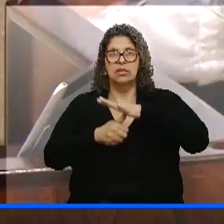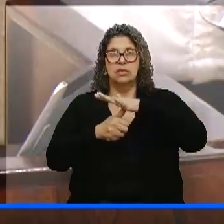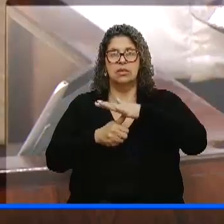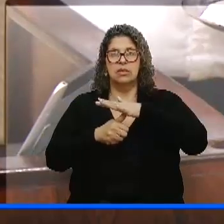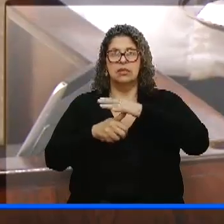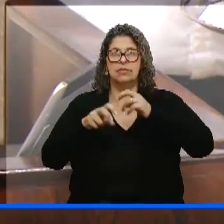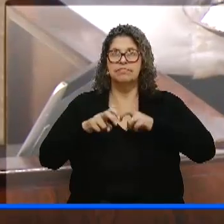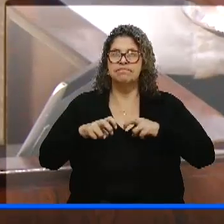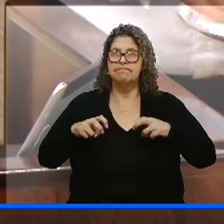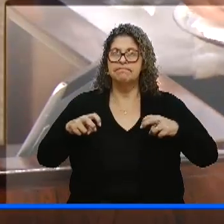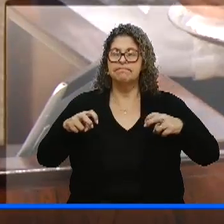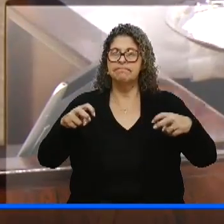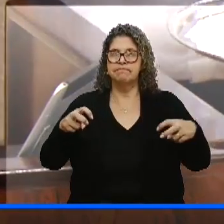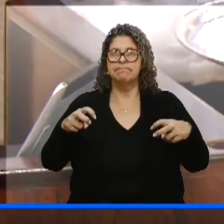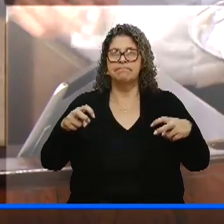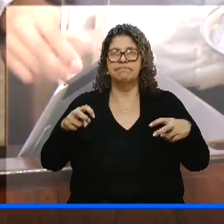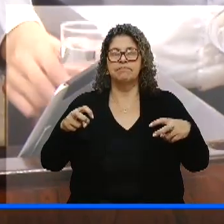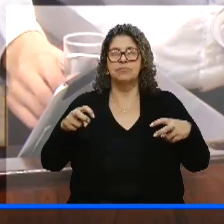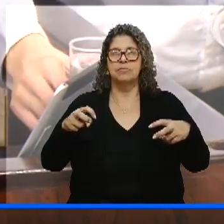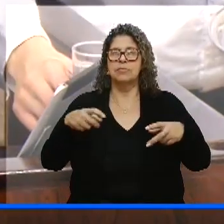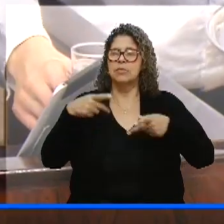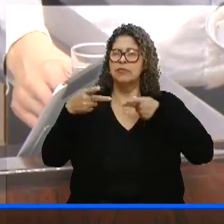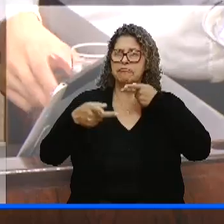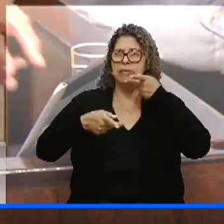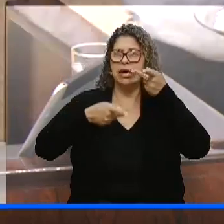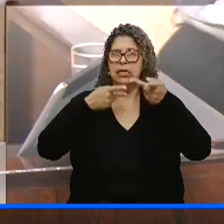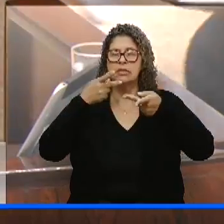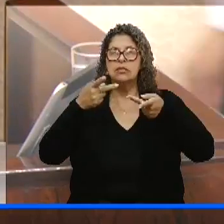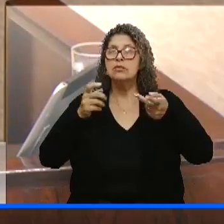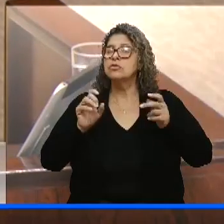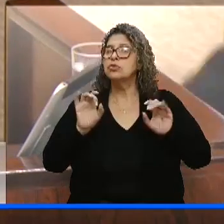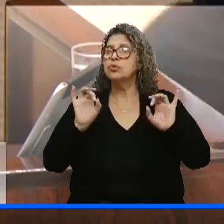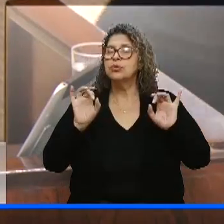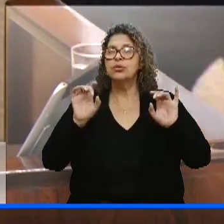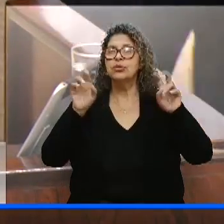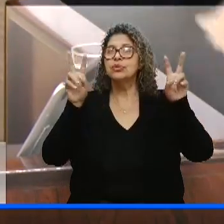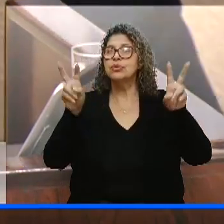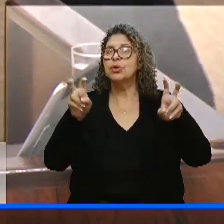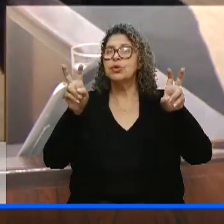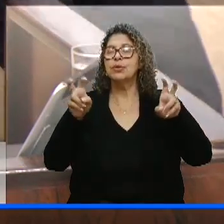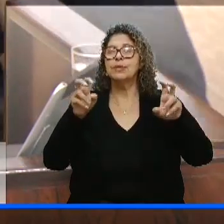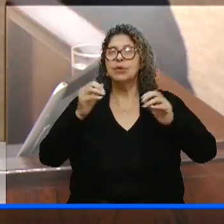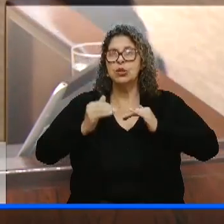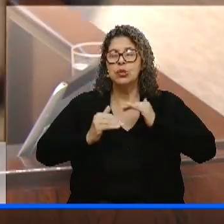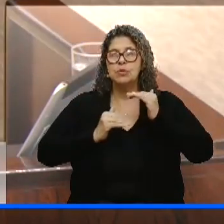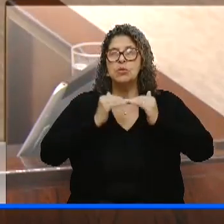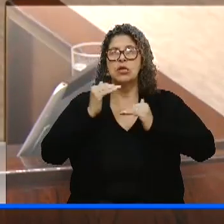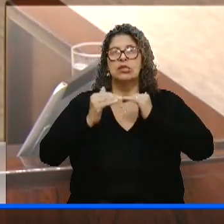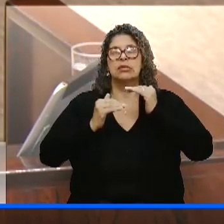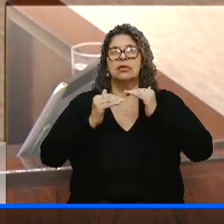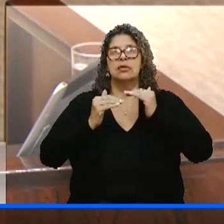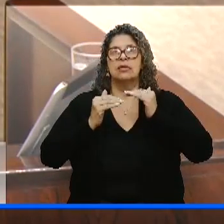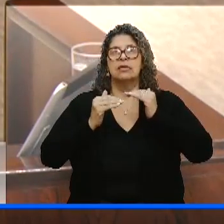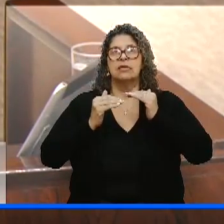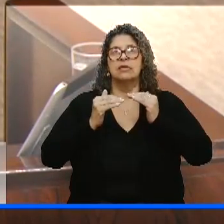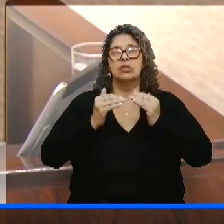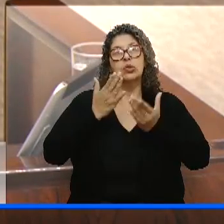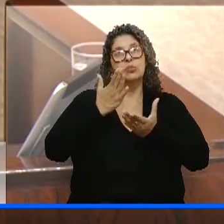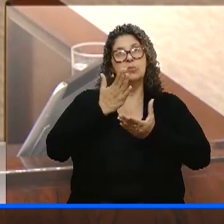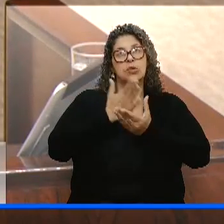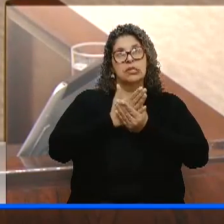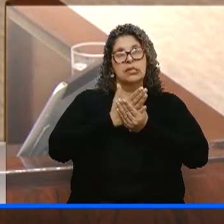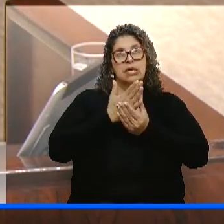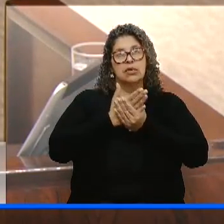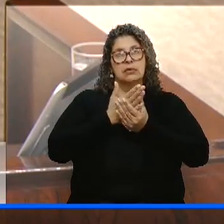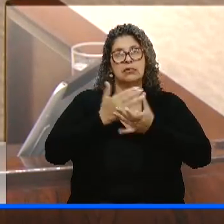para falar sobre o processo que está aberto a agência nacional de